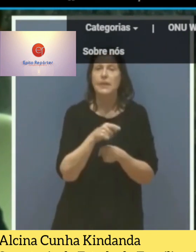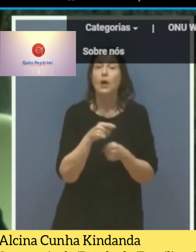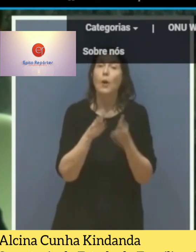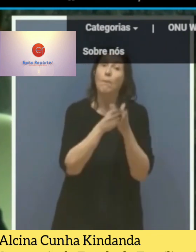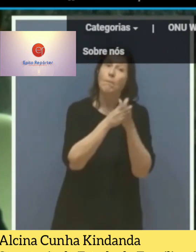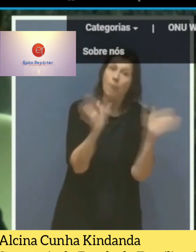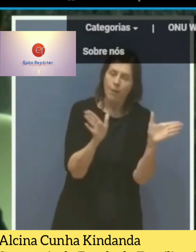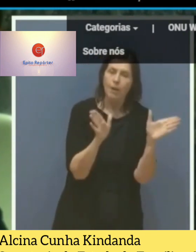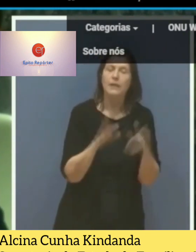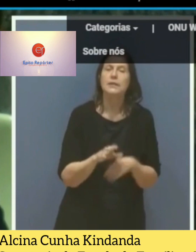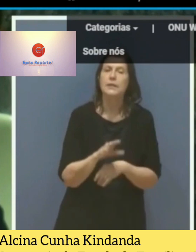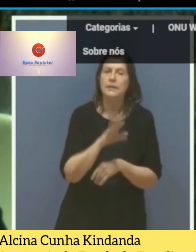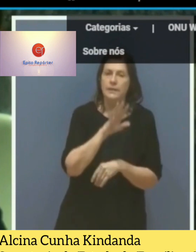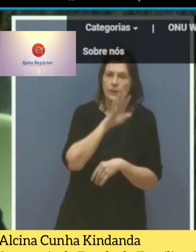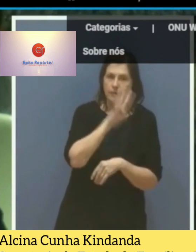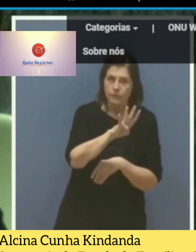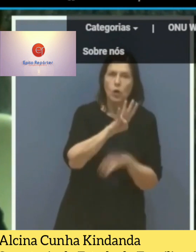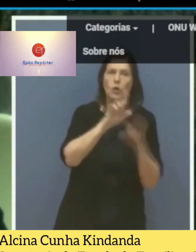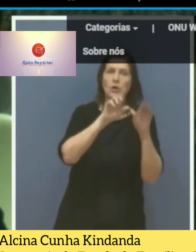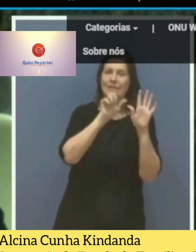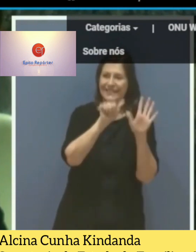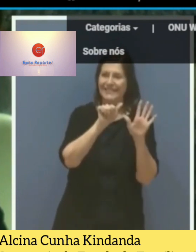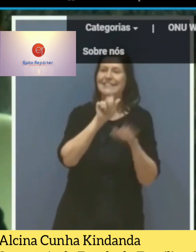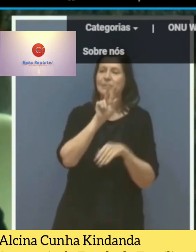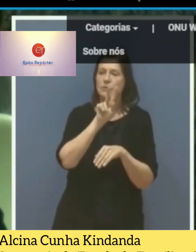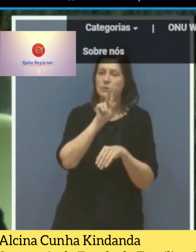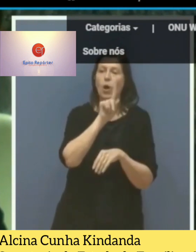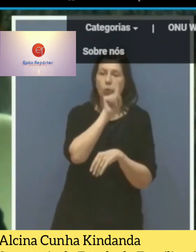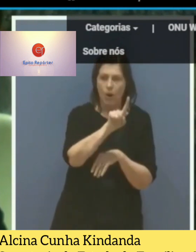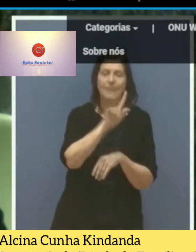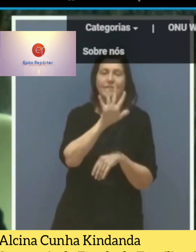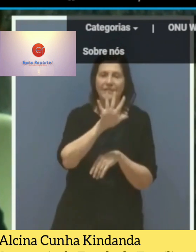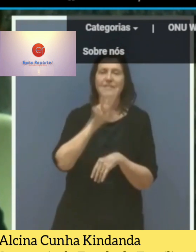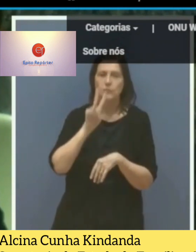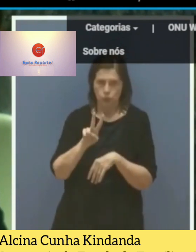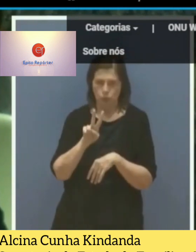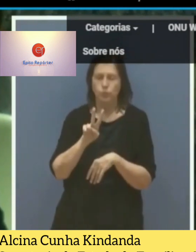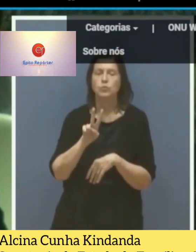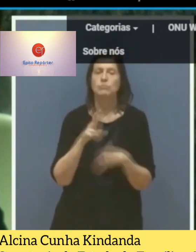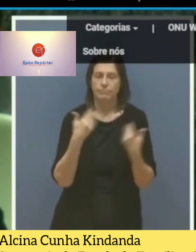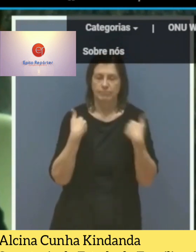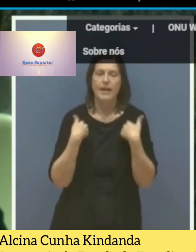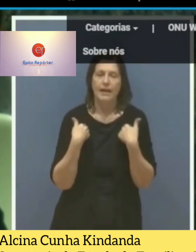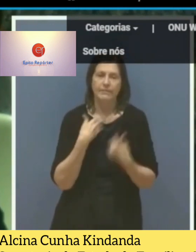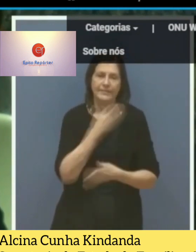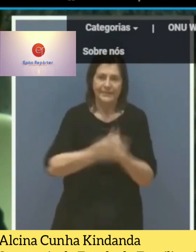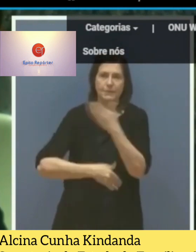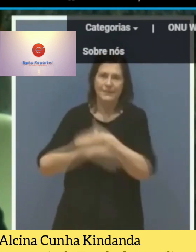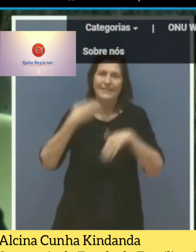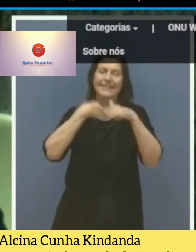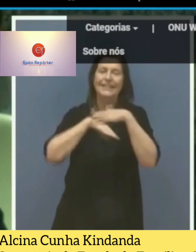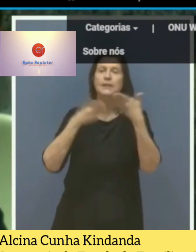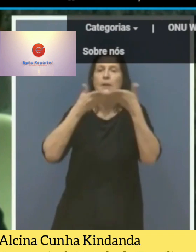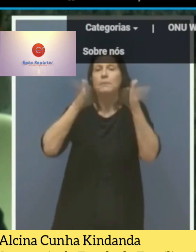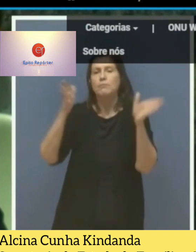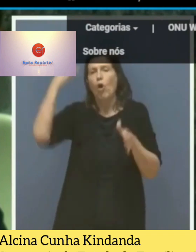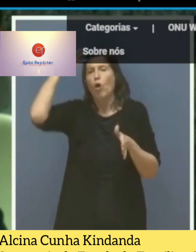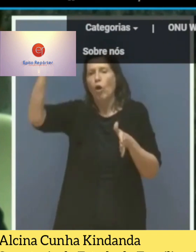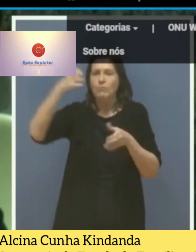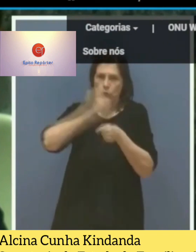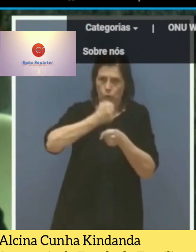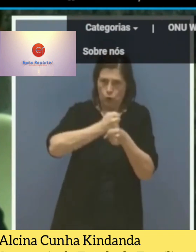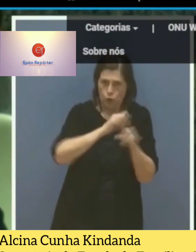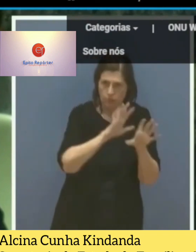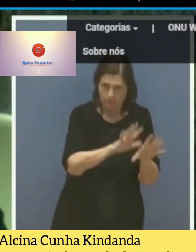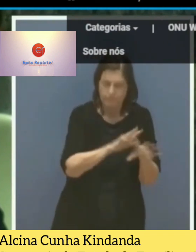e o setor privado 166 pessoas com deficiência sendo que este estudo será abrangente para as demais